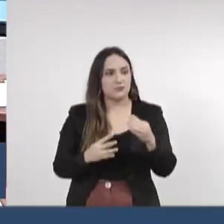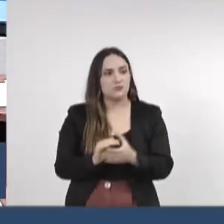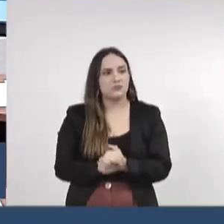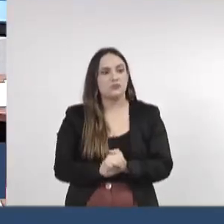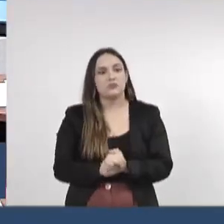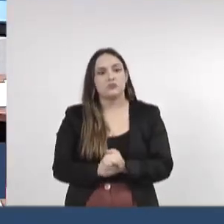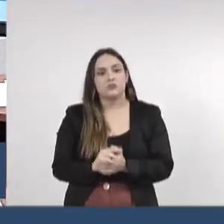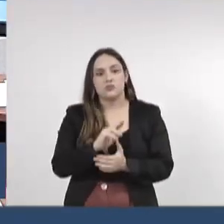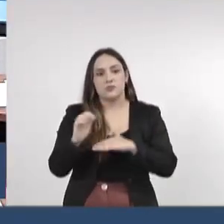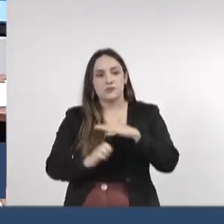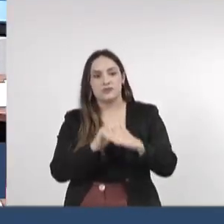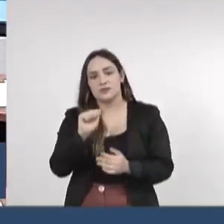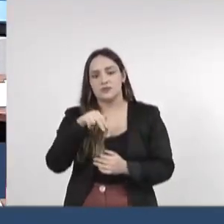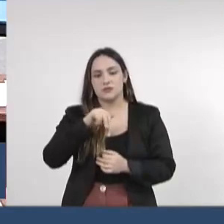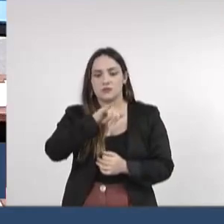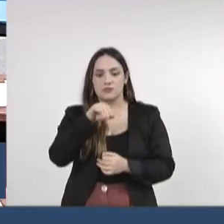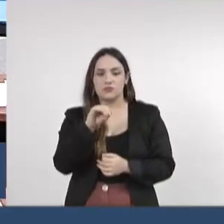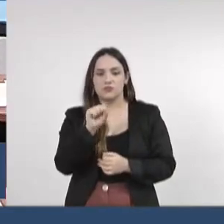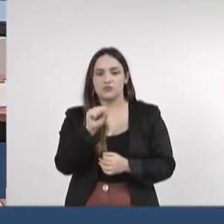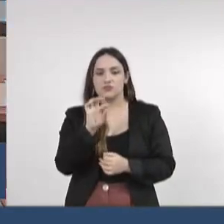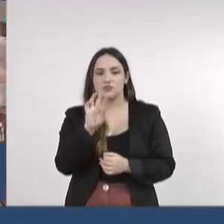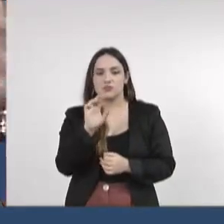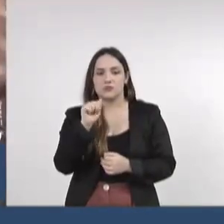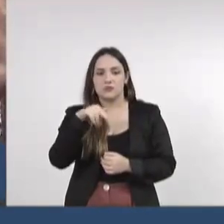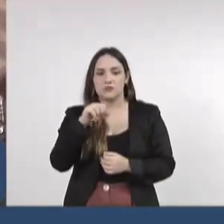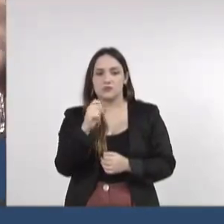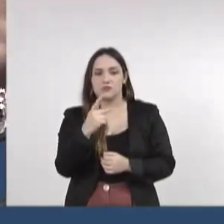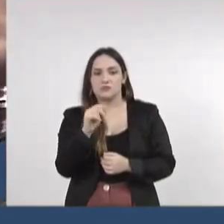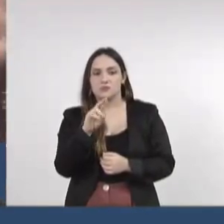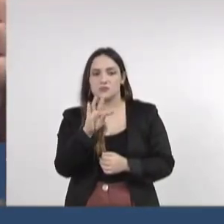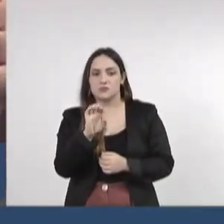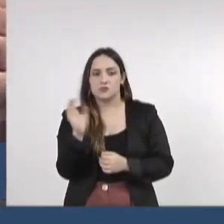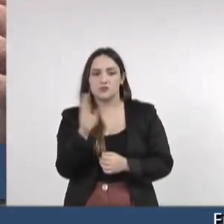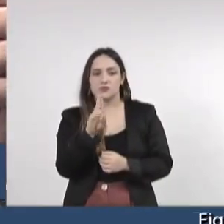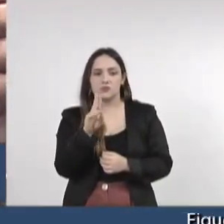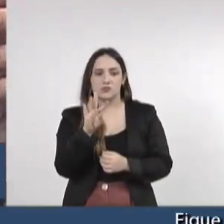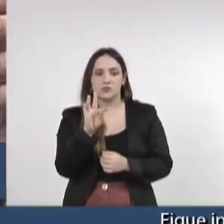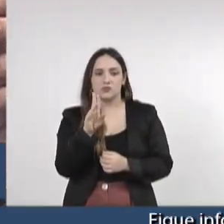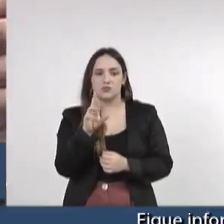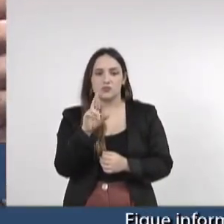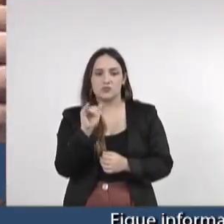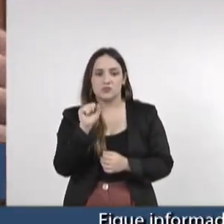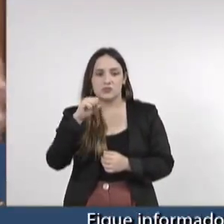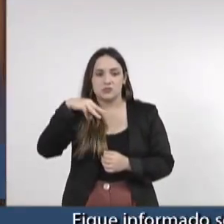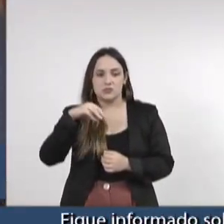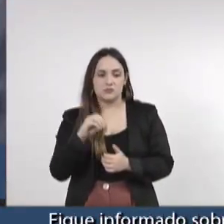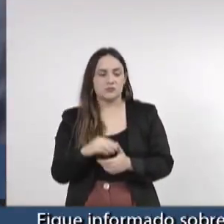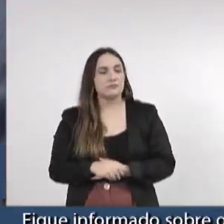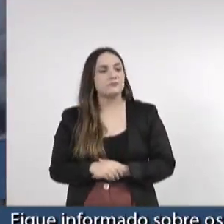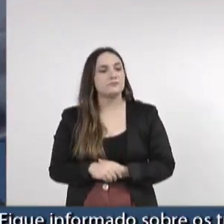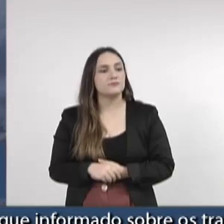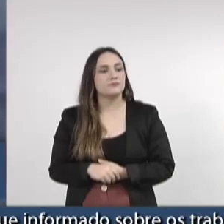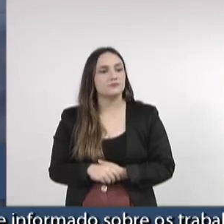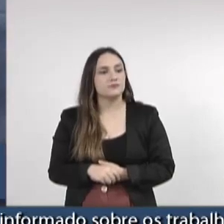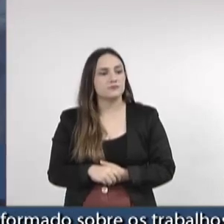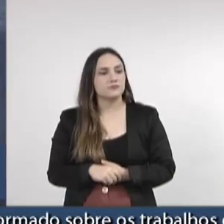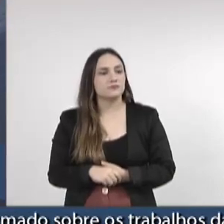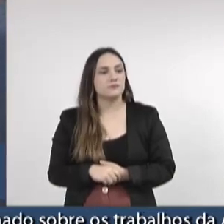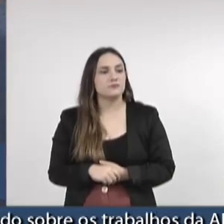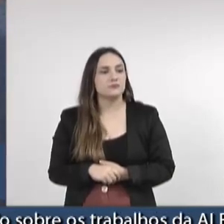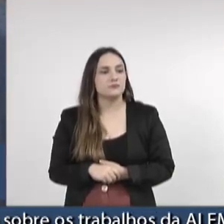a nota fiscal da empresa de turismo de Amambai. O